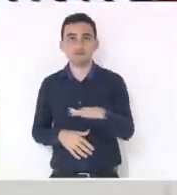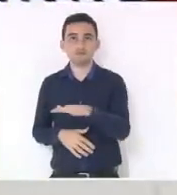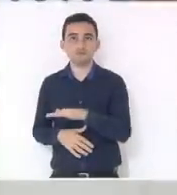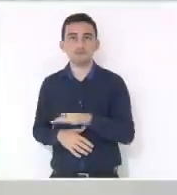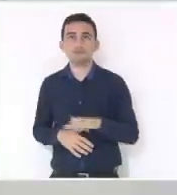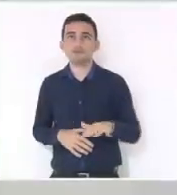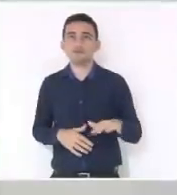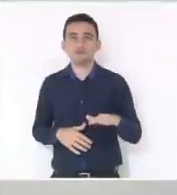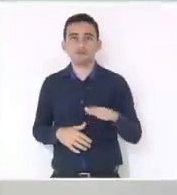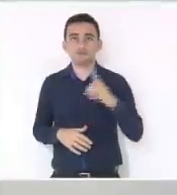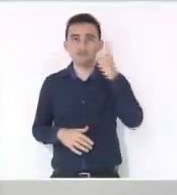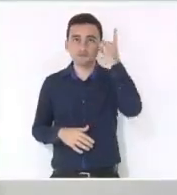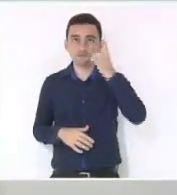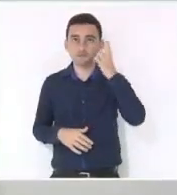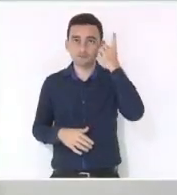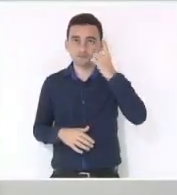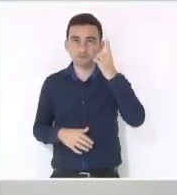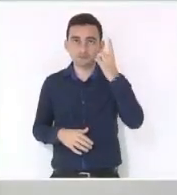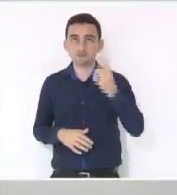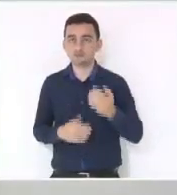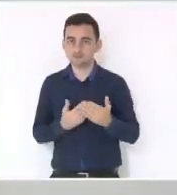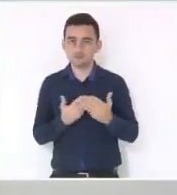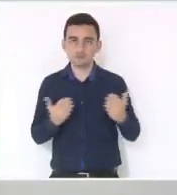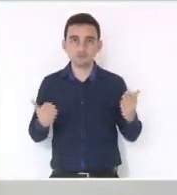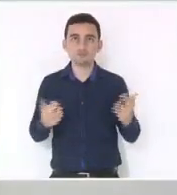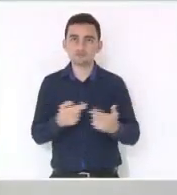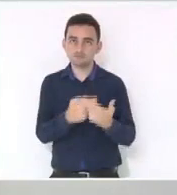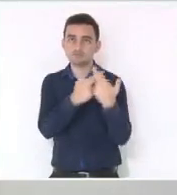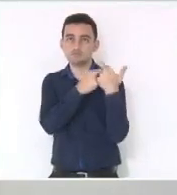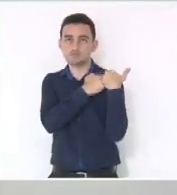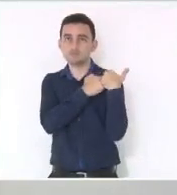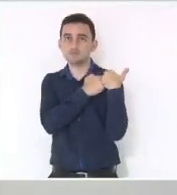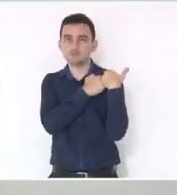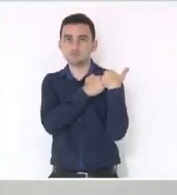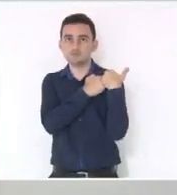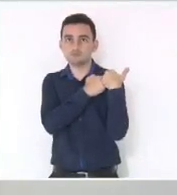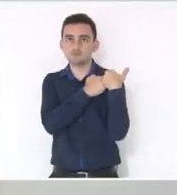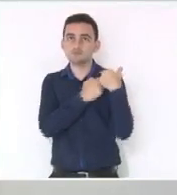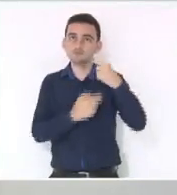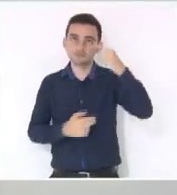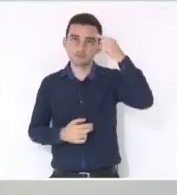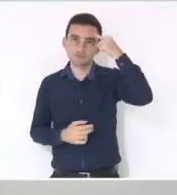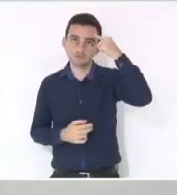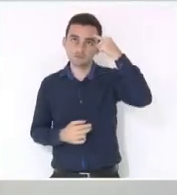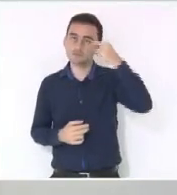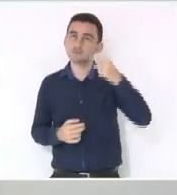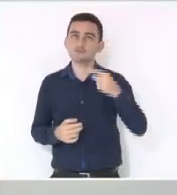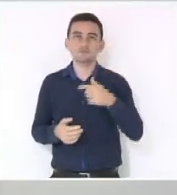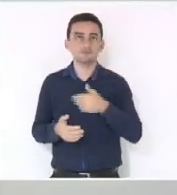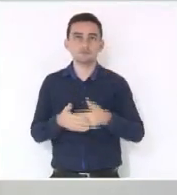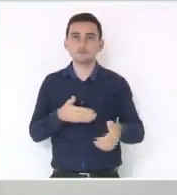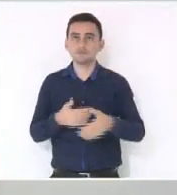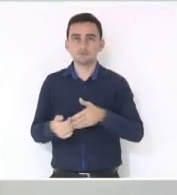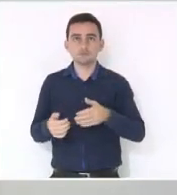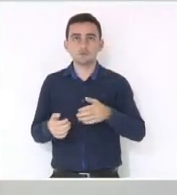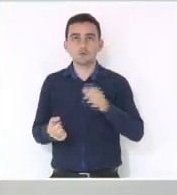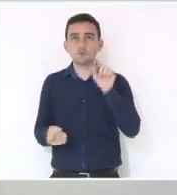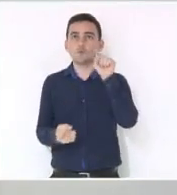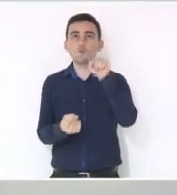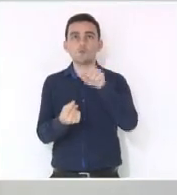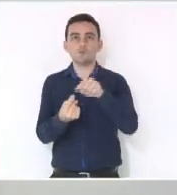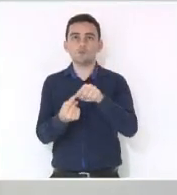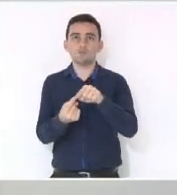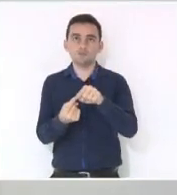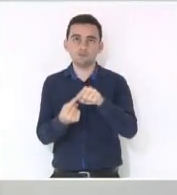todos os deputados estão imbuídos disso aqui. Pense de uma maneira, ou pense de outra, mas o objetivo